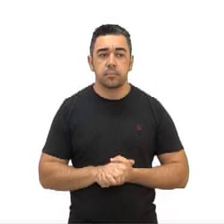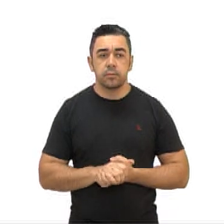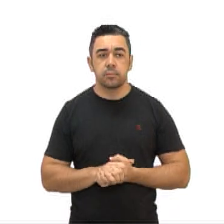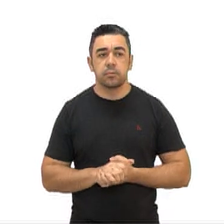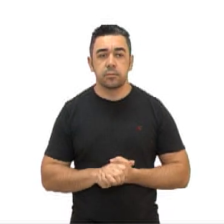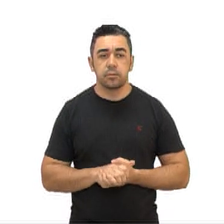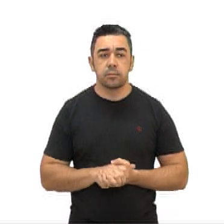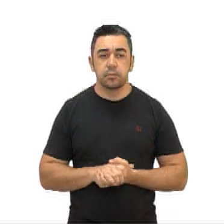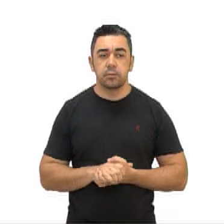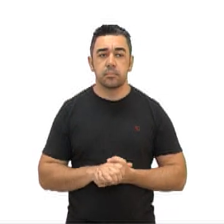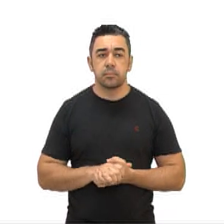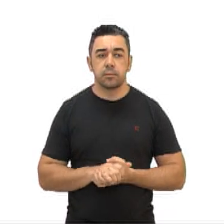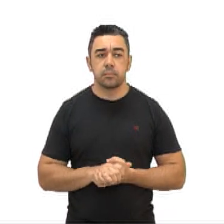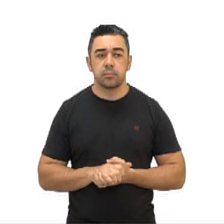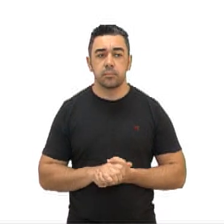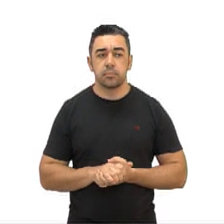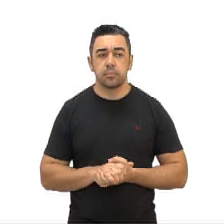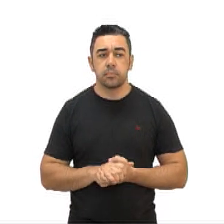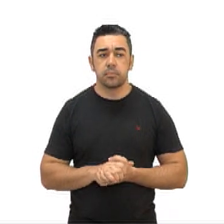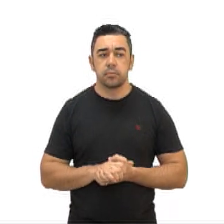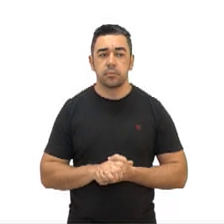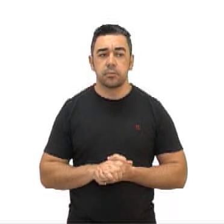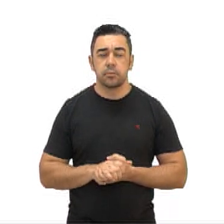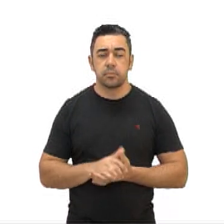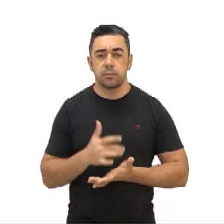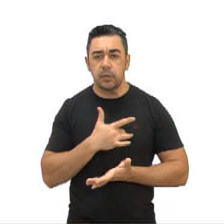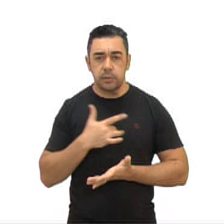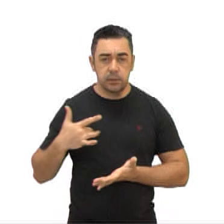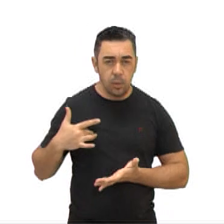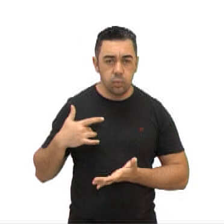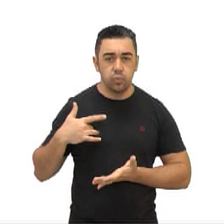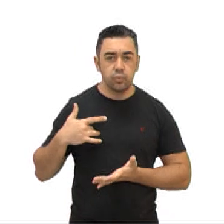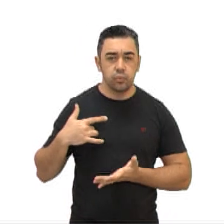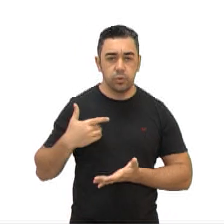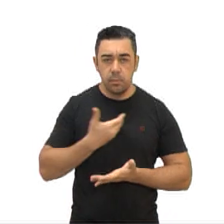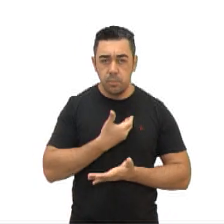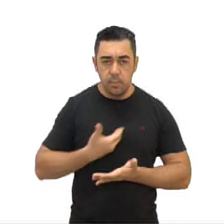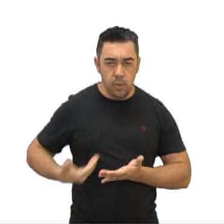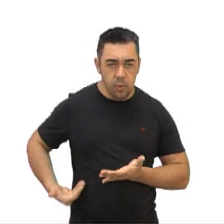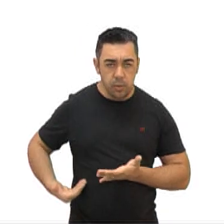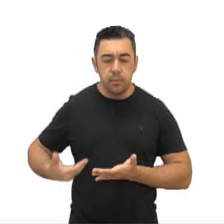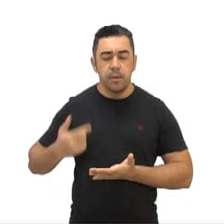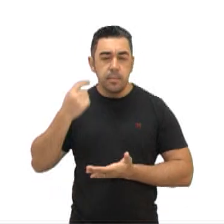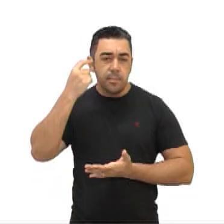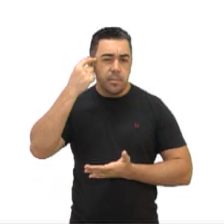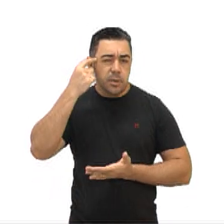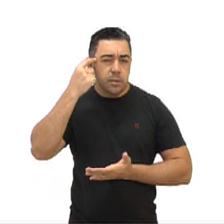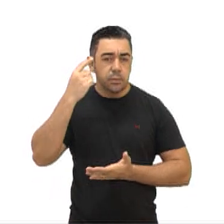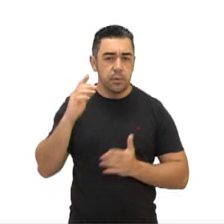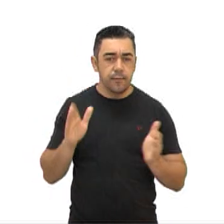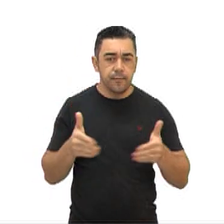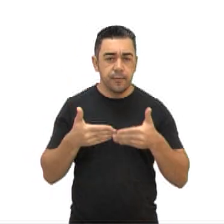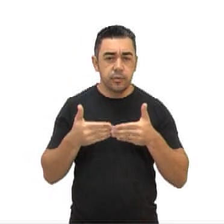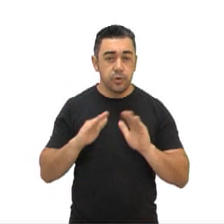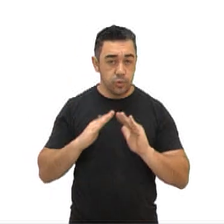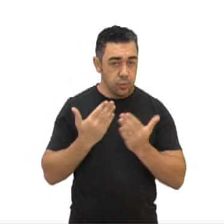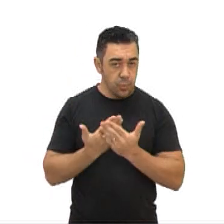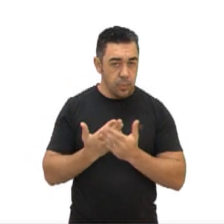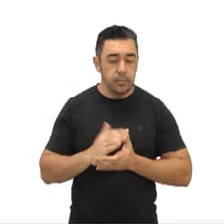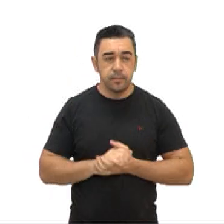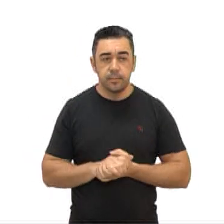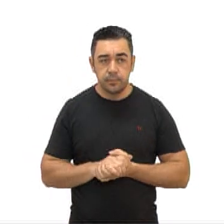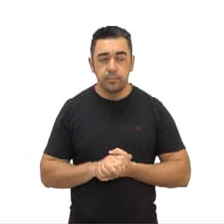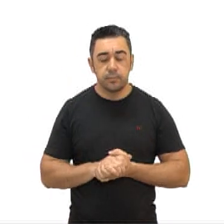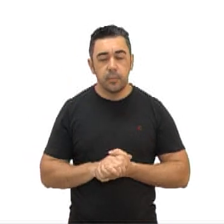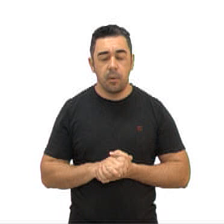cerrar colégios por el vírus. Então, a saúde pública, ela pensa em fechar os colégios, certo?